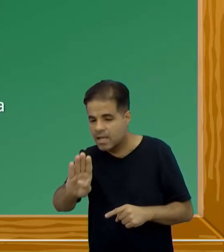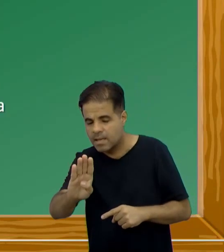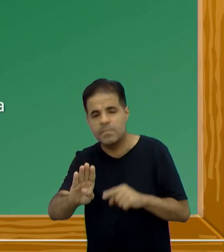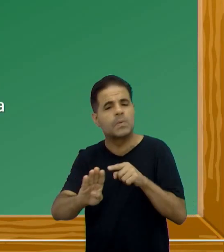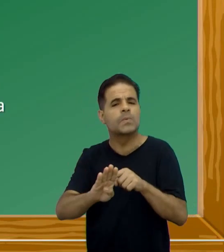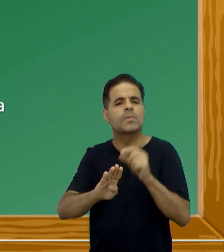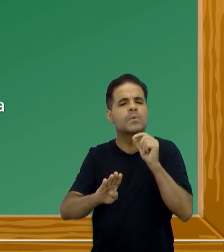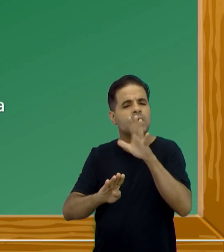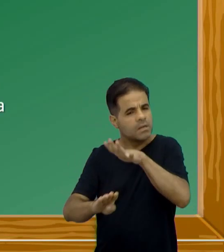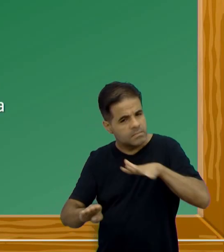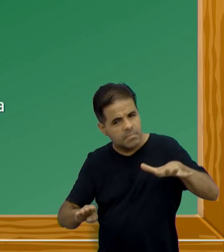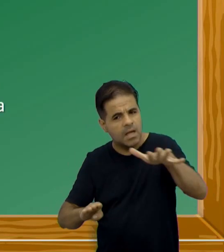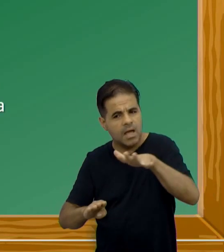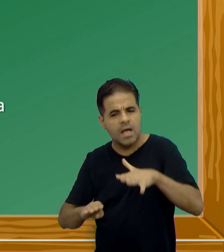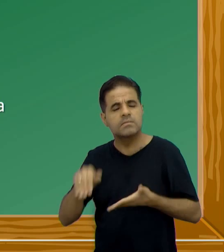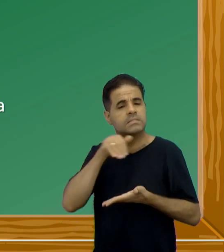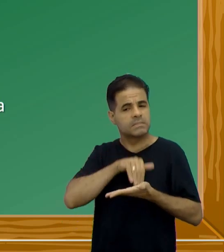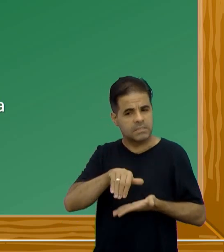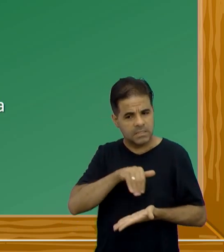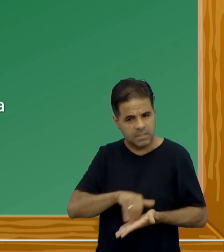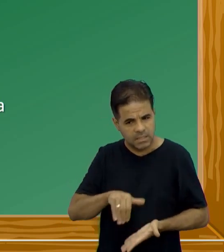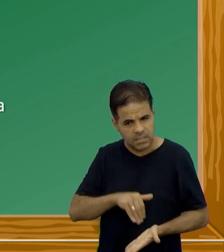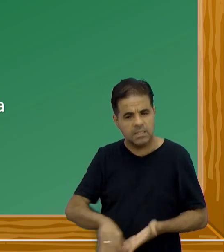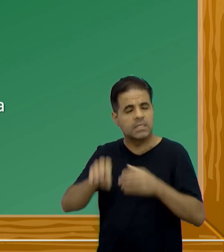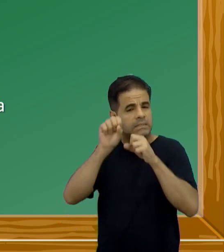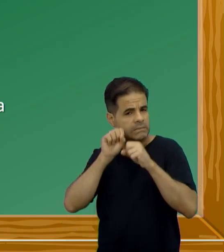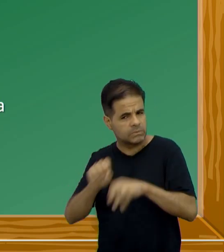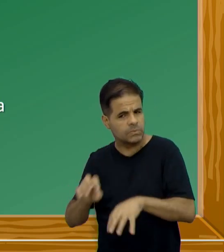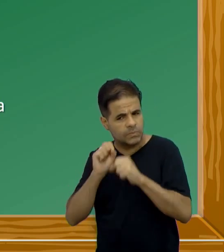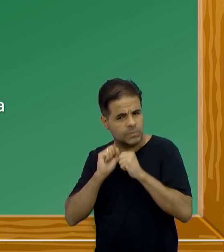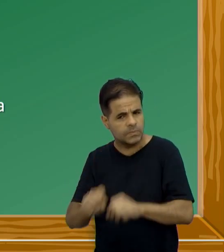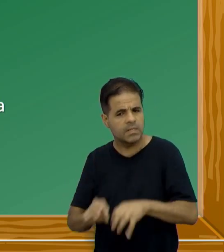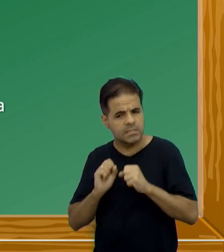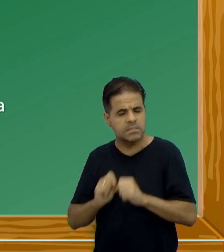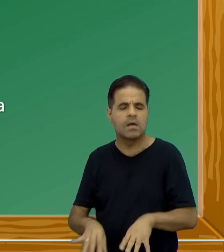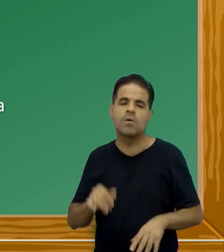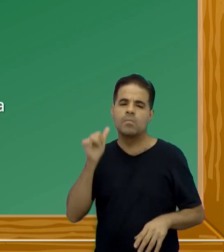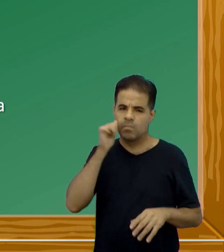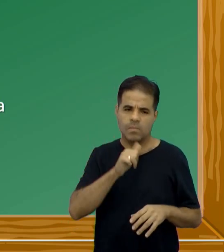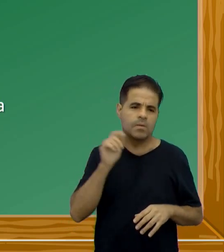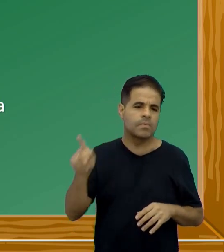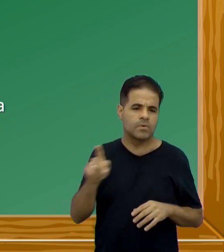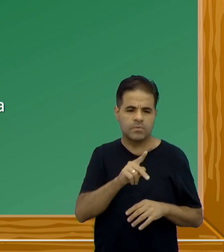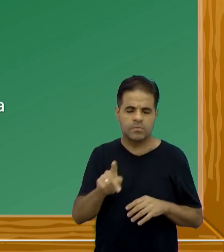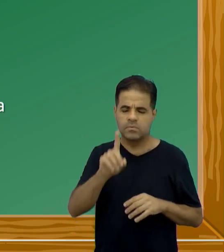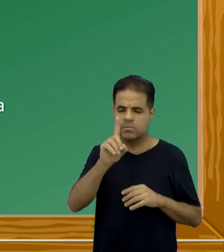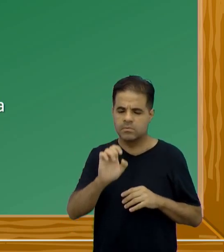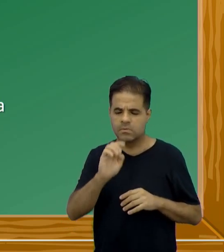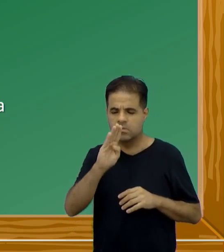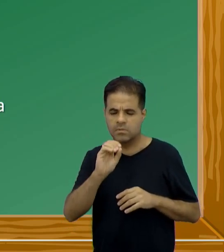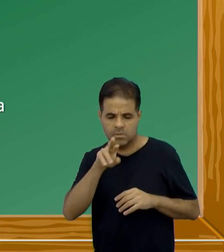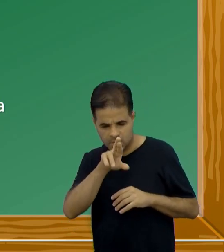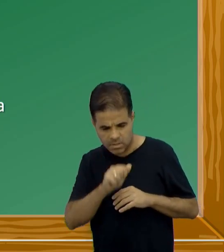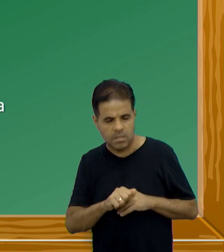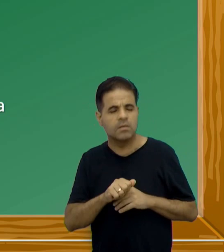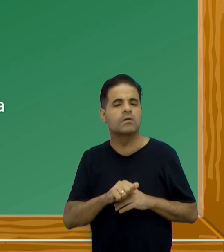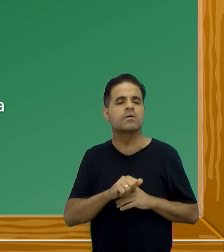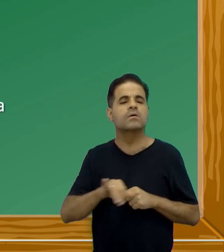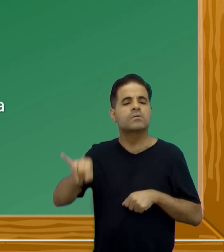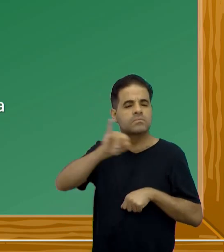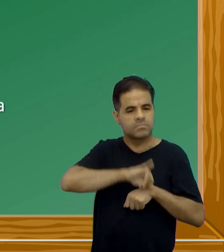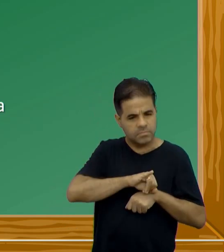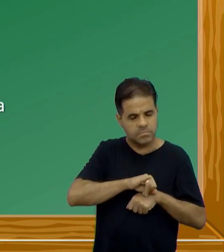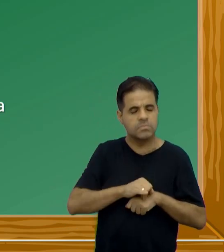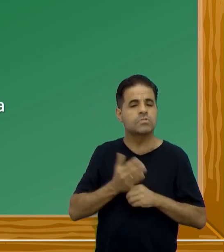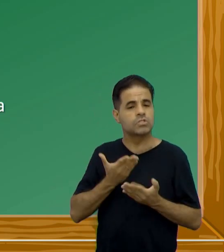que inclusive é da Secretaria da Educação, que é gerido pela professora Débora Garófalo, que é o Centro de Inovação da Escola